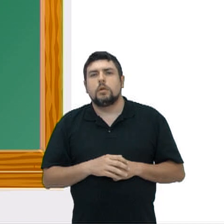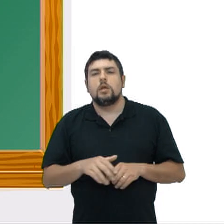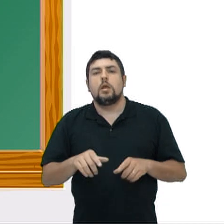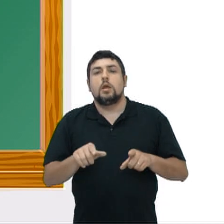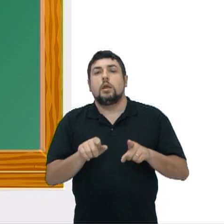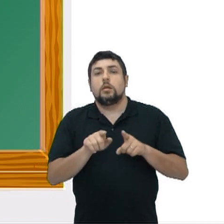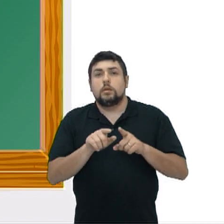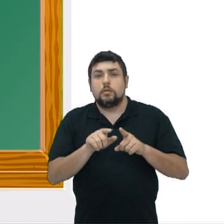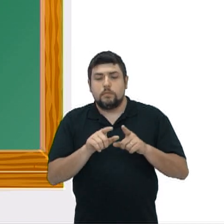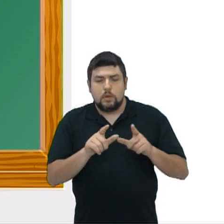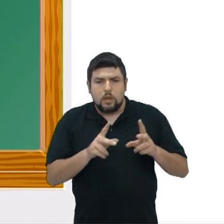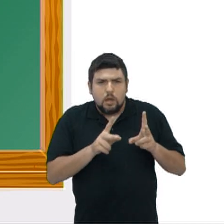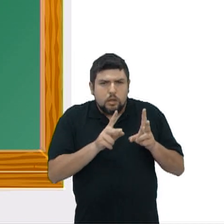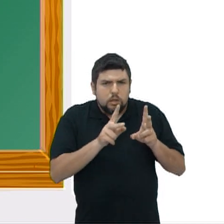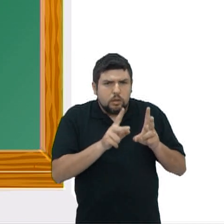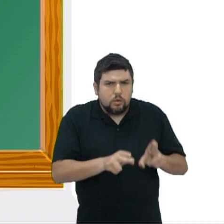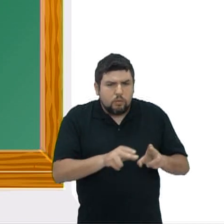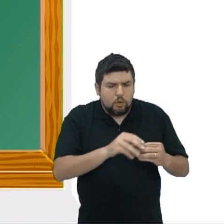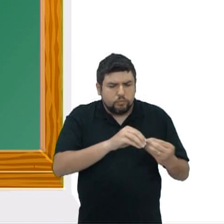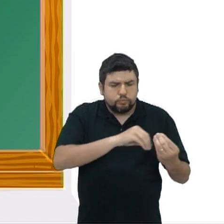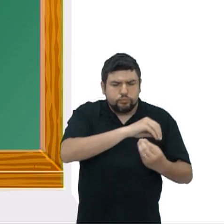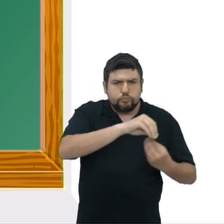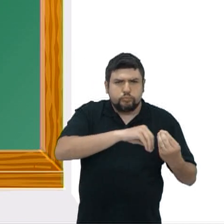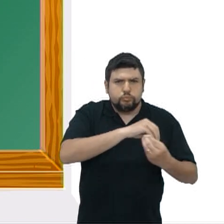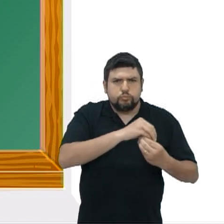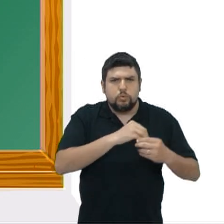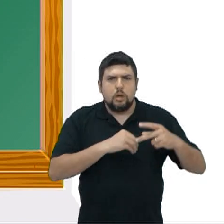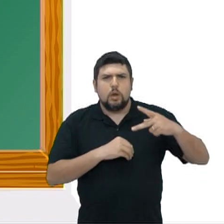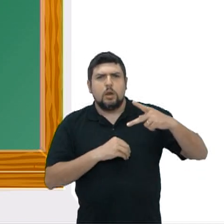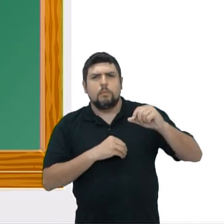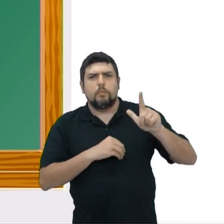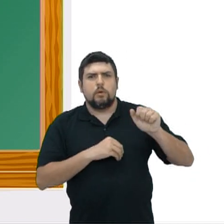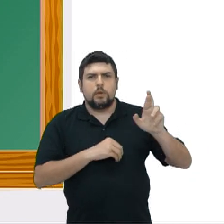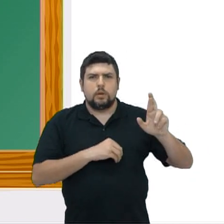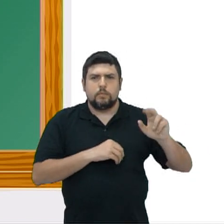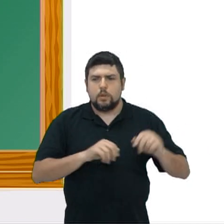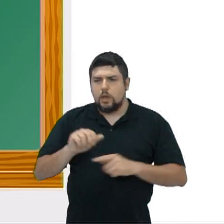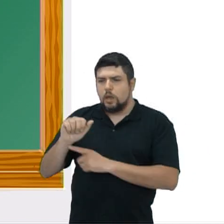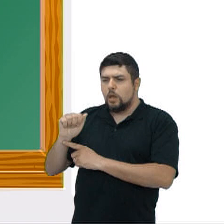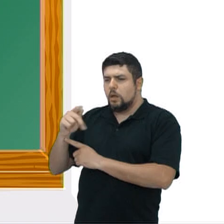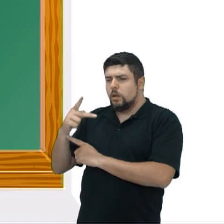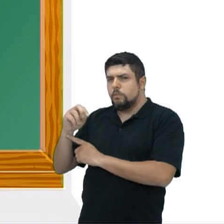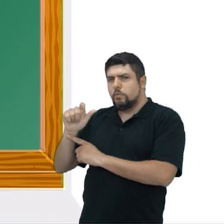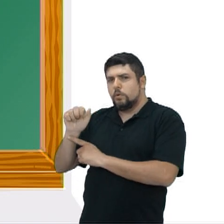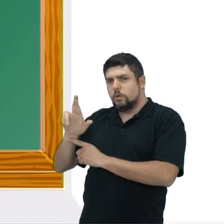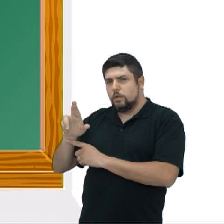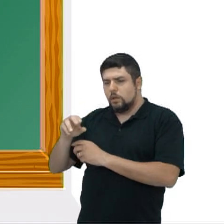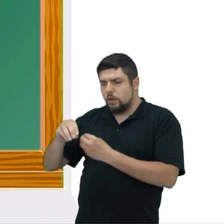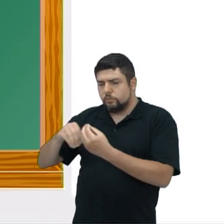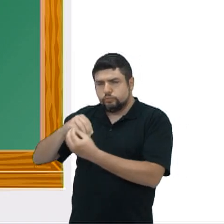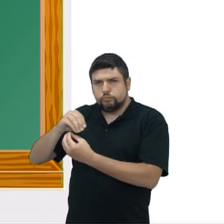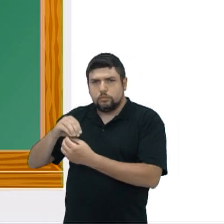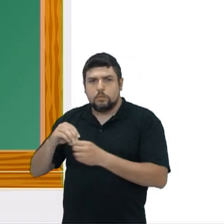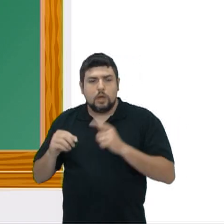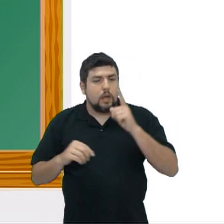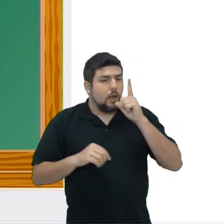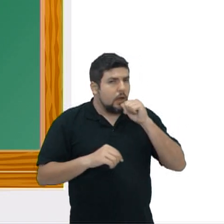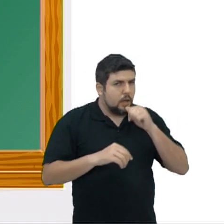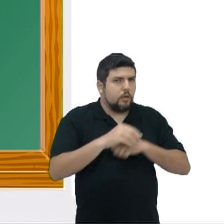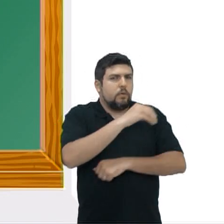Semelhante dissolve semelhante. Polar com polar, apolar com polar, certo? Água dissolve o álcool,